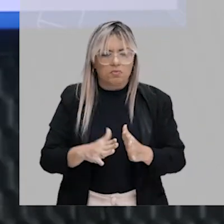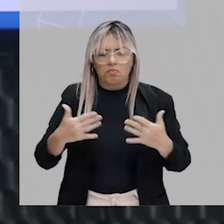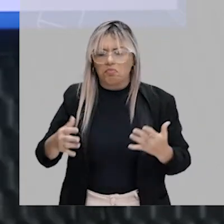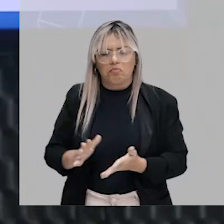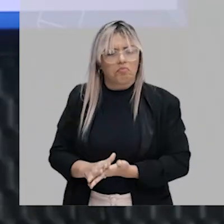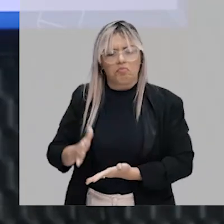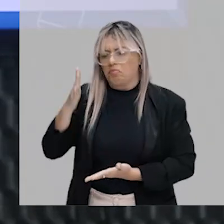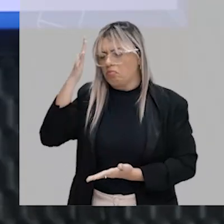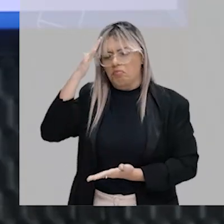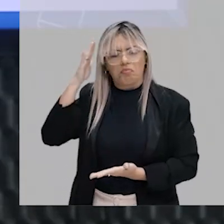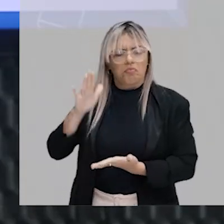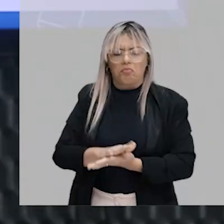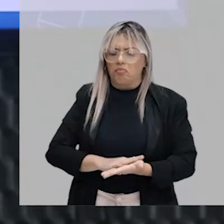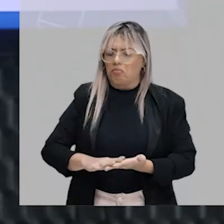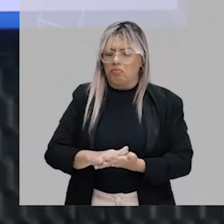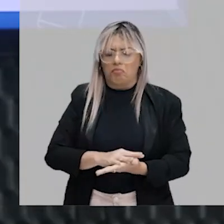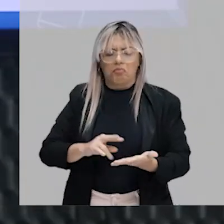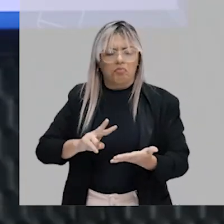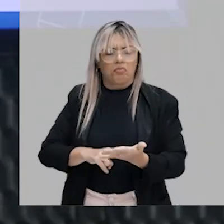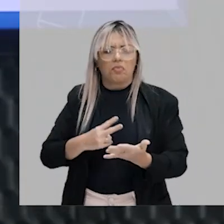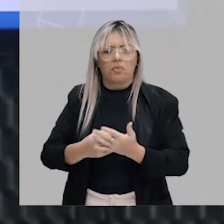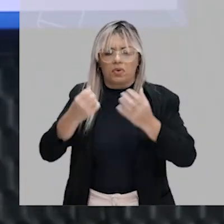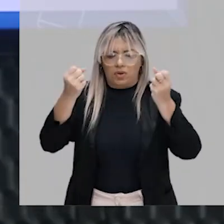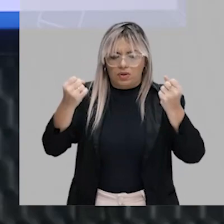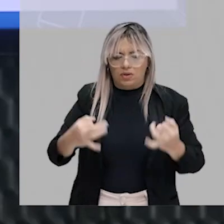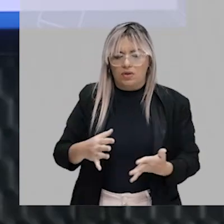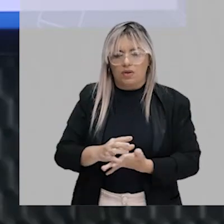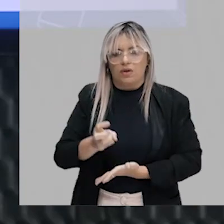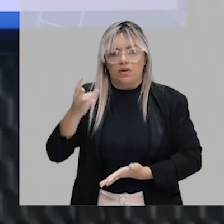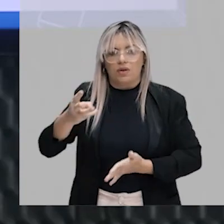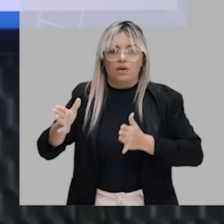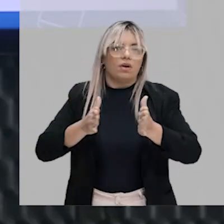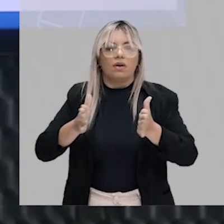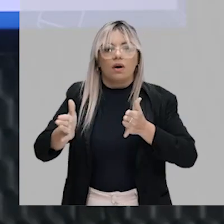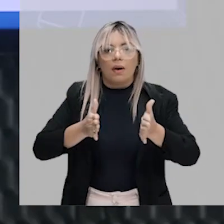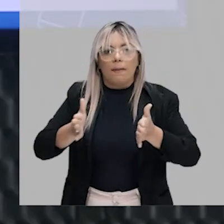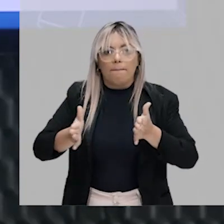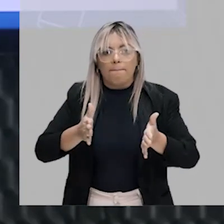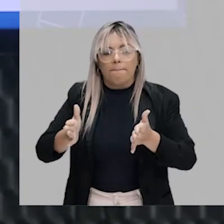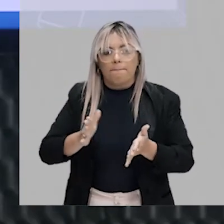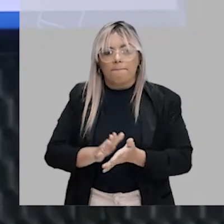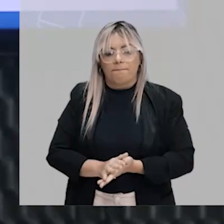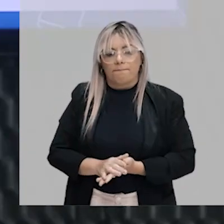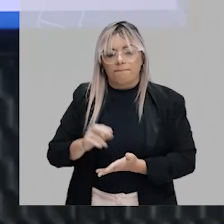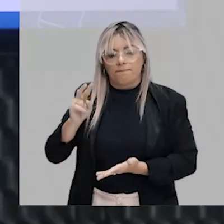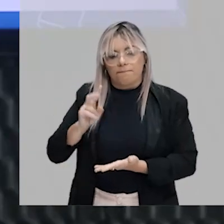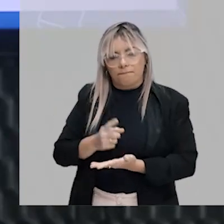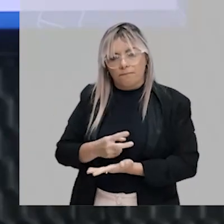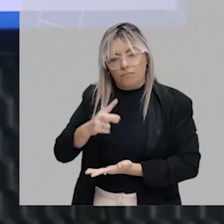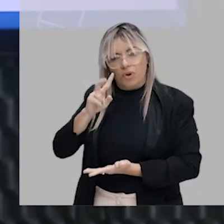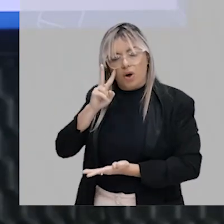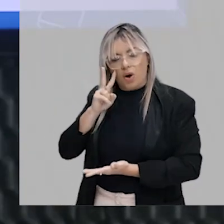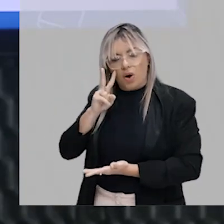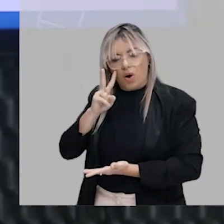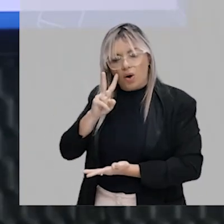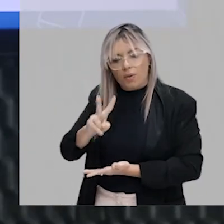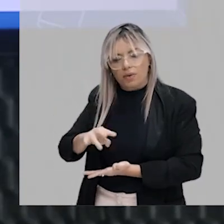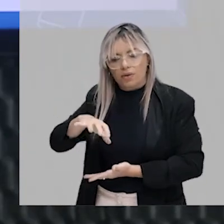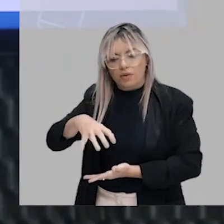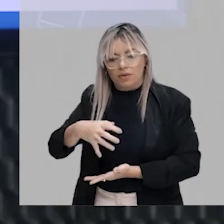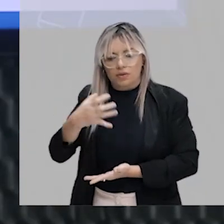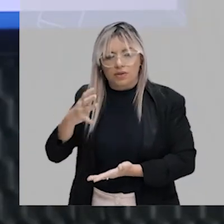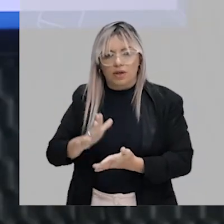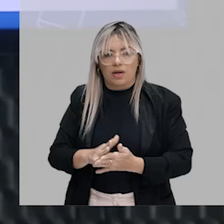entendi, traduz. Beleza. Esse terceiro estágio é o estágio onde a observação dos fenômenos é